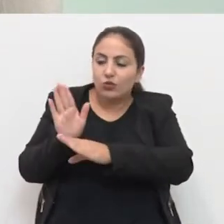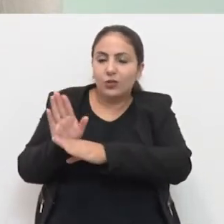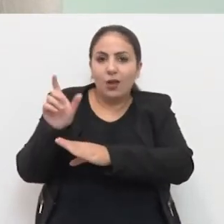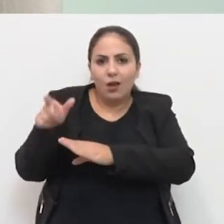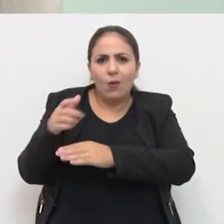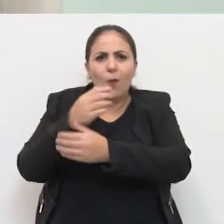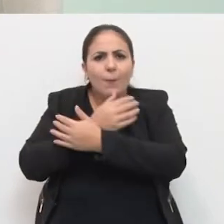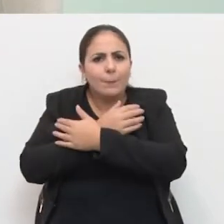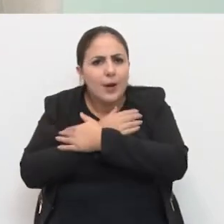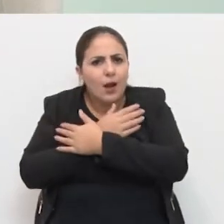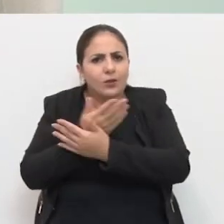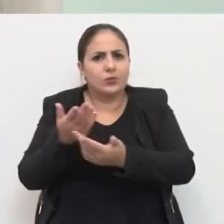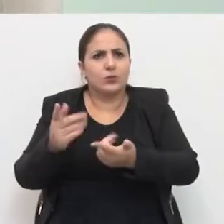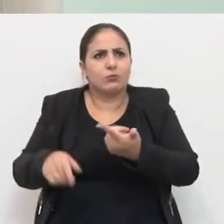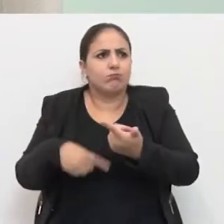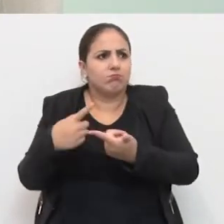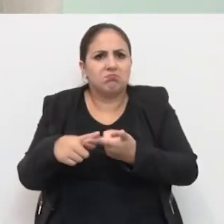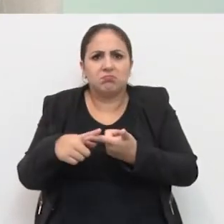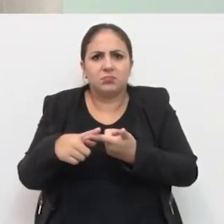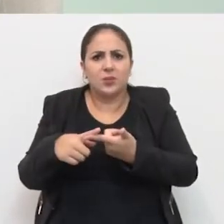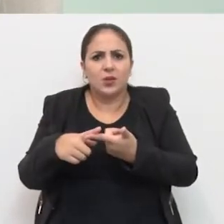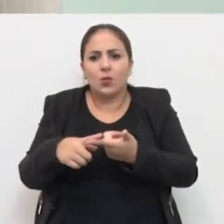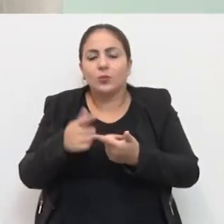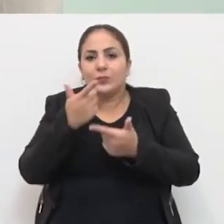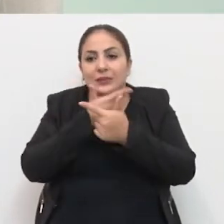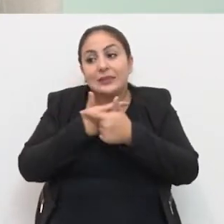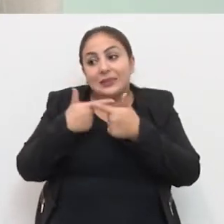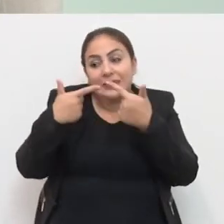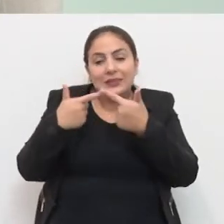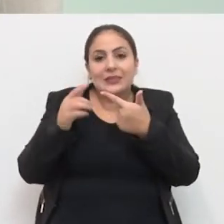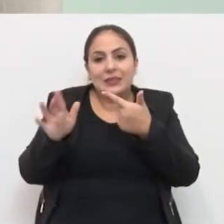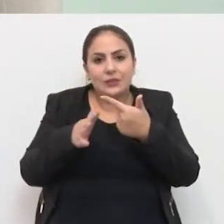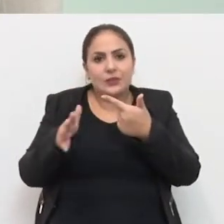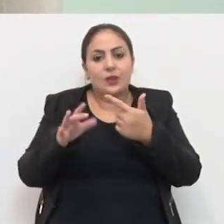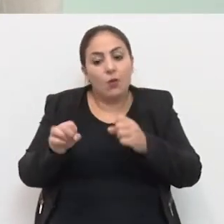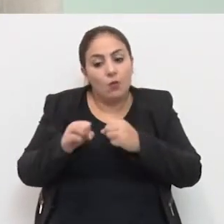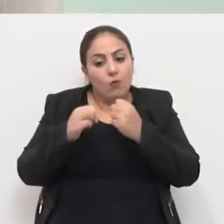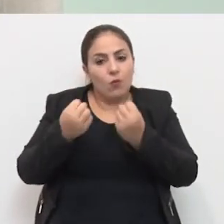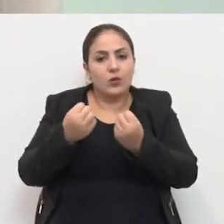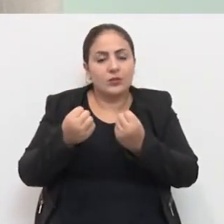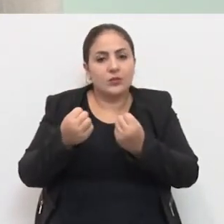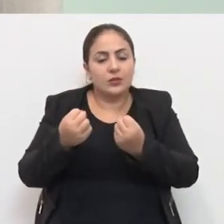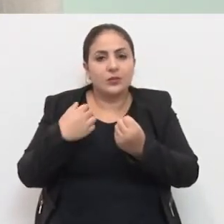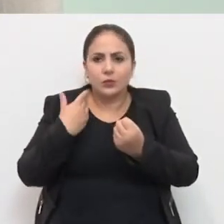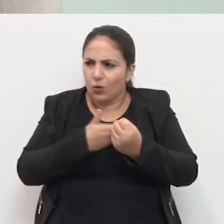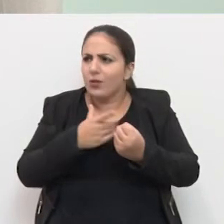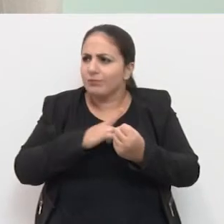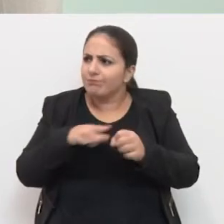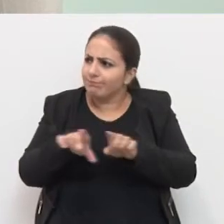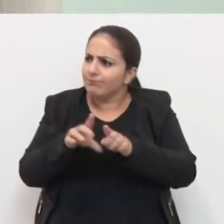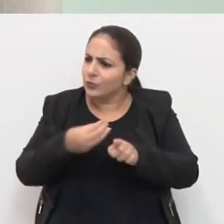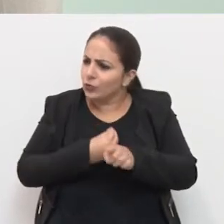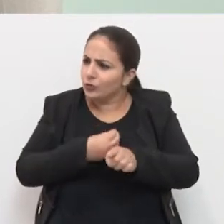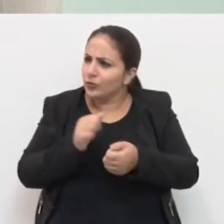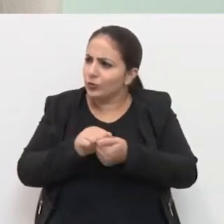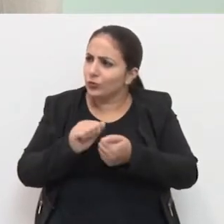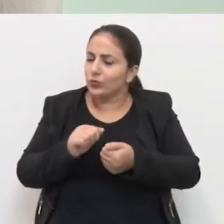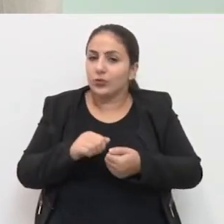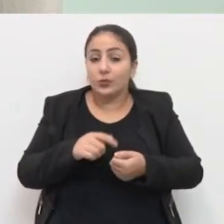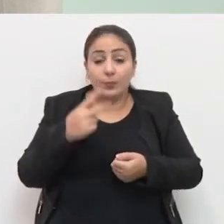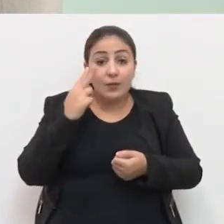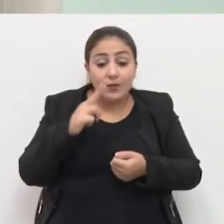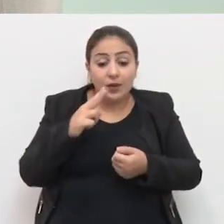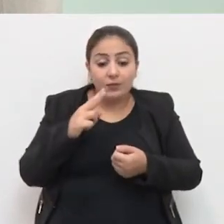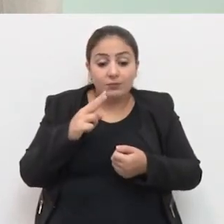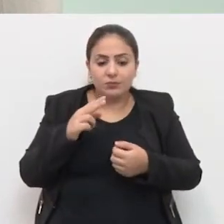ela? Um abraço muda tudo, um sorriso às vezes, força, né? A gente também está aqui. Então eles sentirem que não estão sozinhos